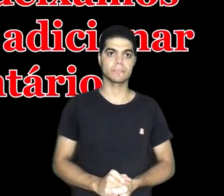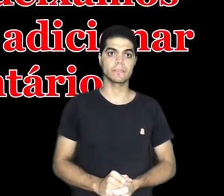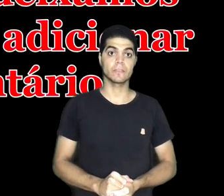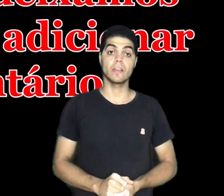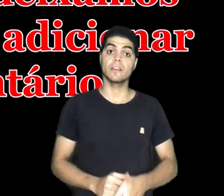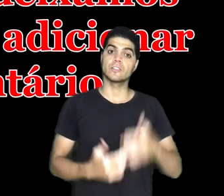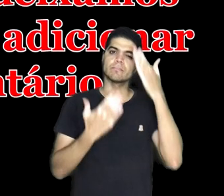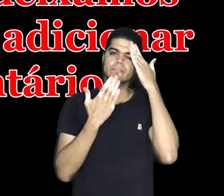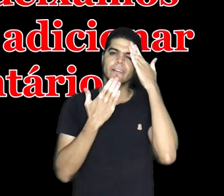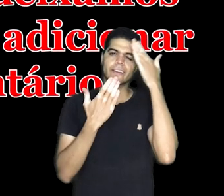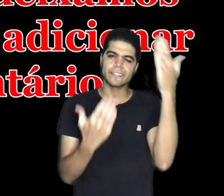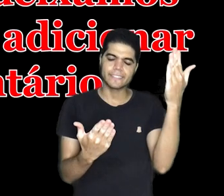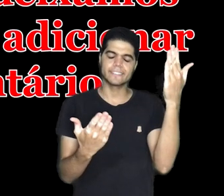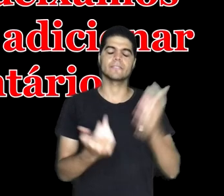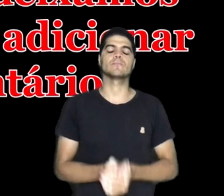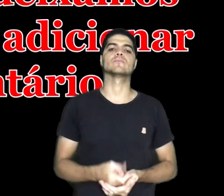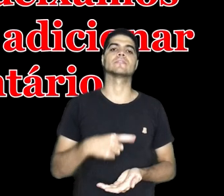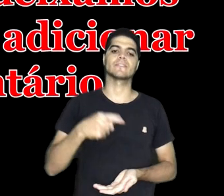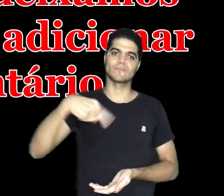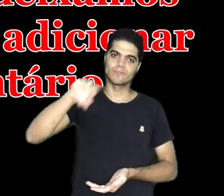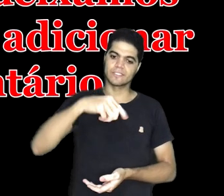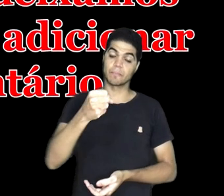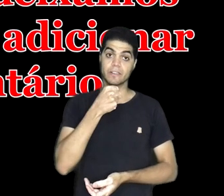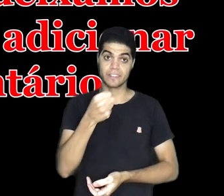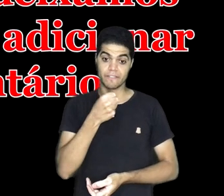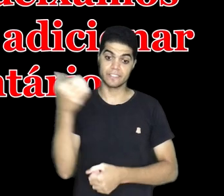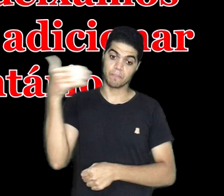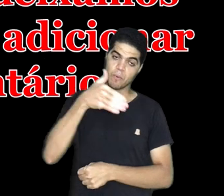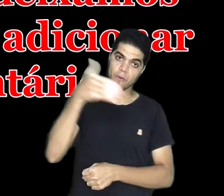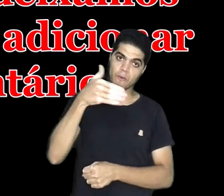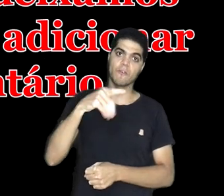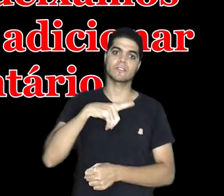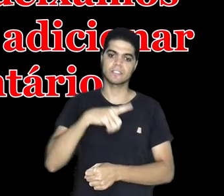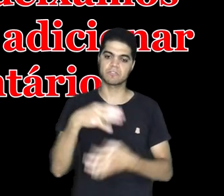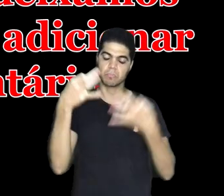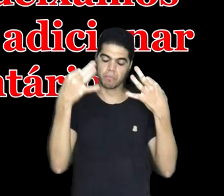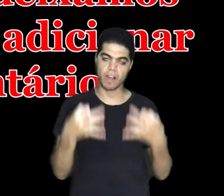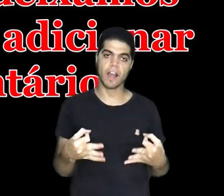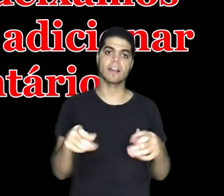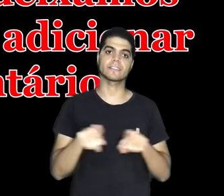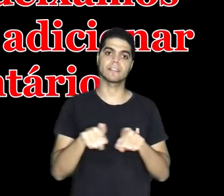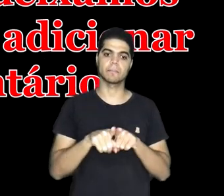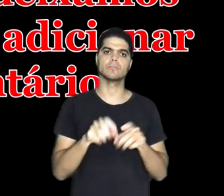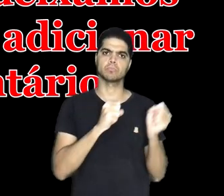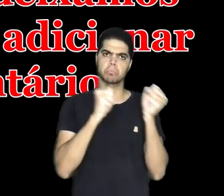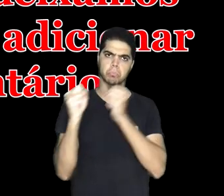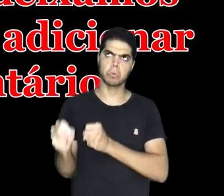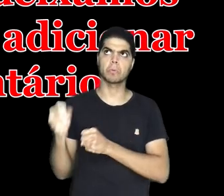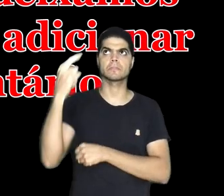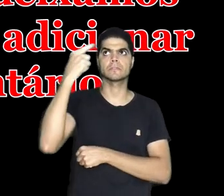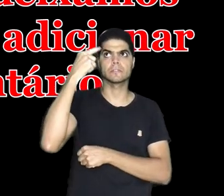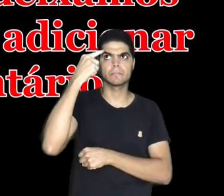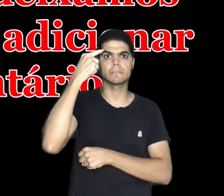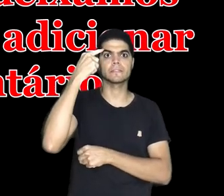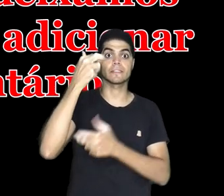gente agradece imensamente pela participação e por uma participação assim concisa, mas também bastante potente para